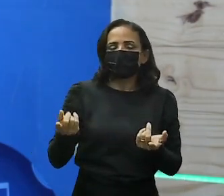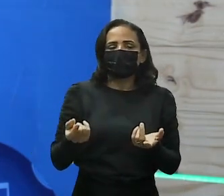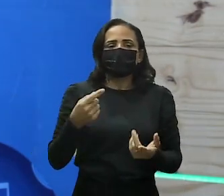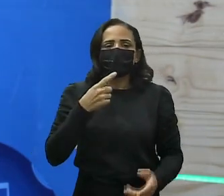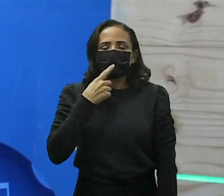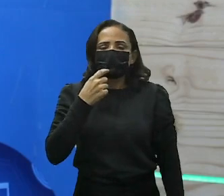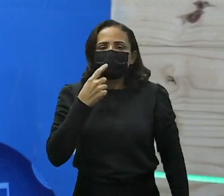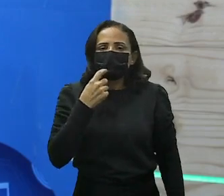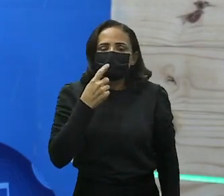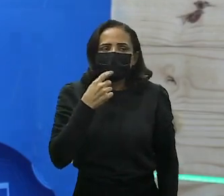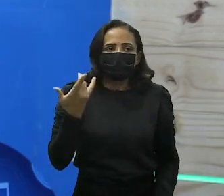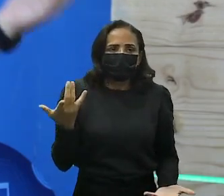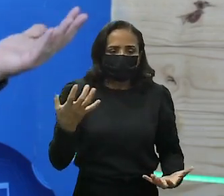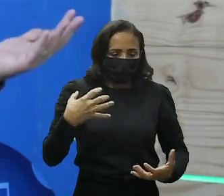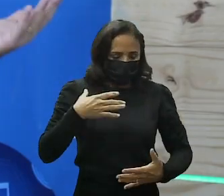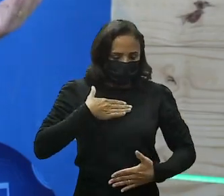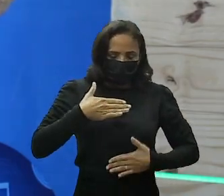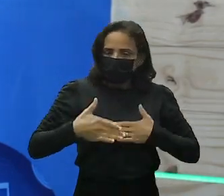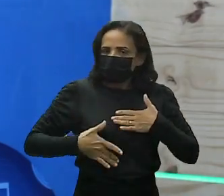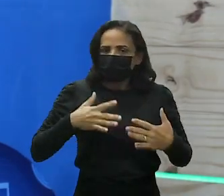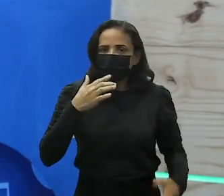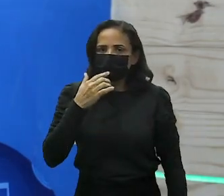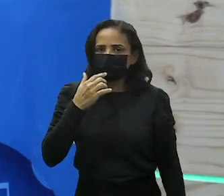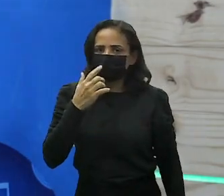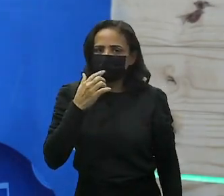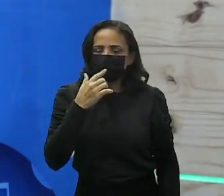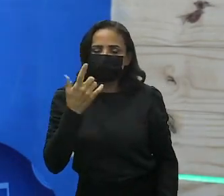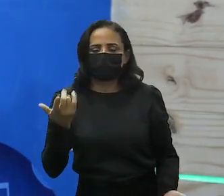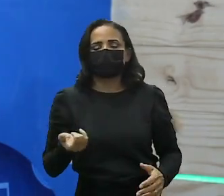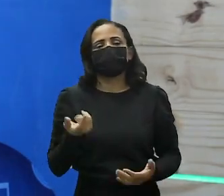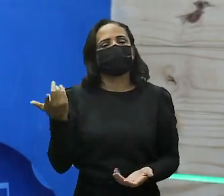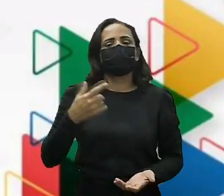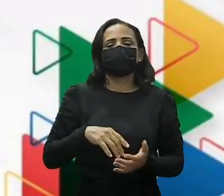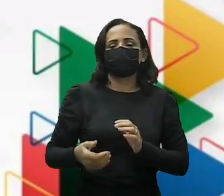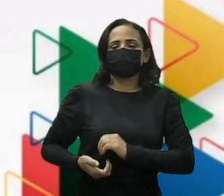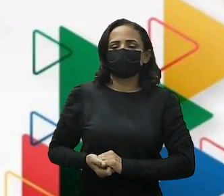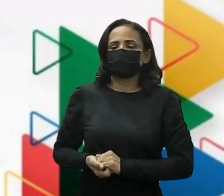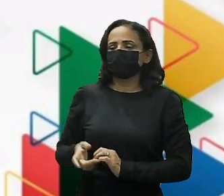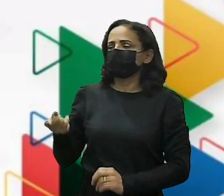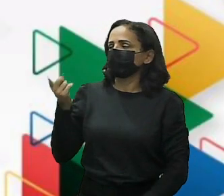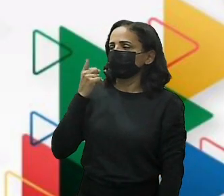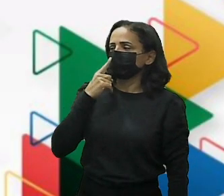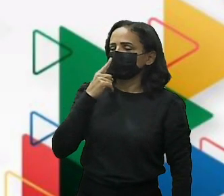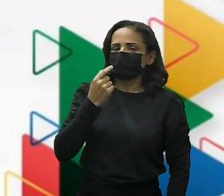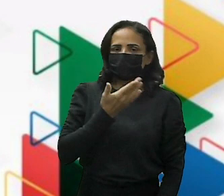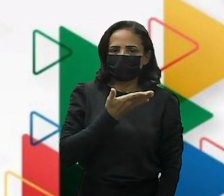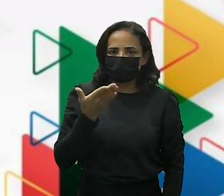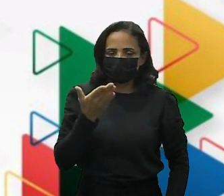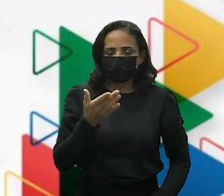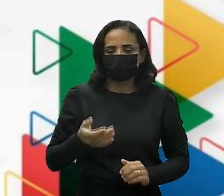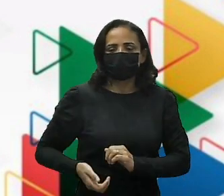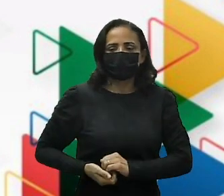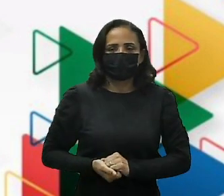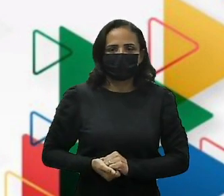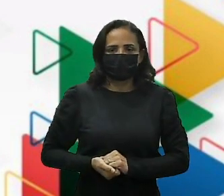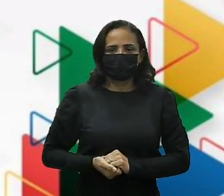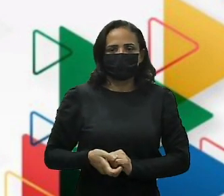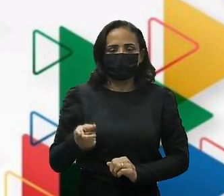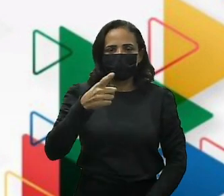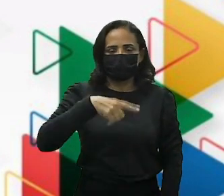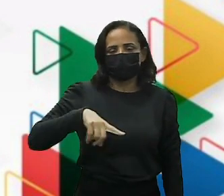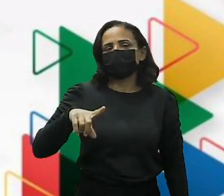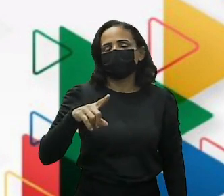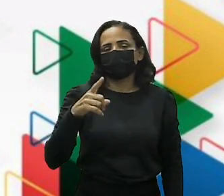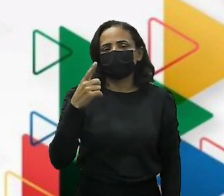sangue, vai mexer com os fatores sanguíneos, tá? Mas eu vou pedir pro meu amigo Betão, bota na tela aí. Ó, galera, é o seguinte, a gente tem